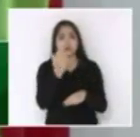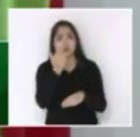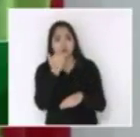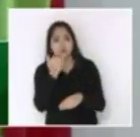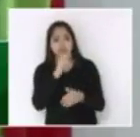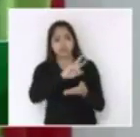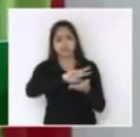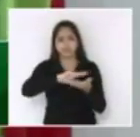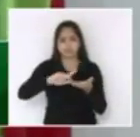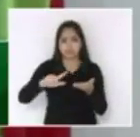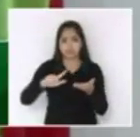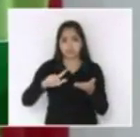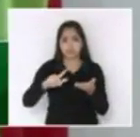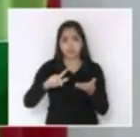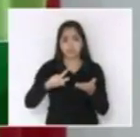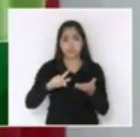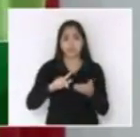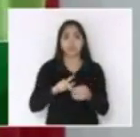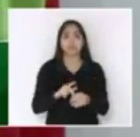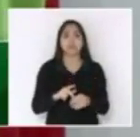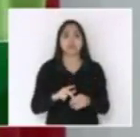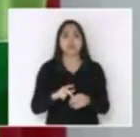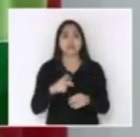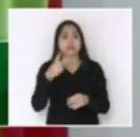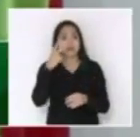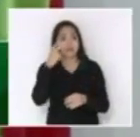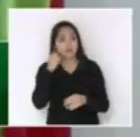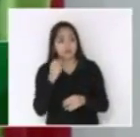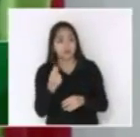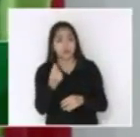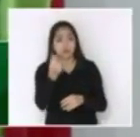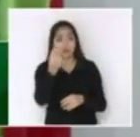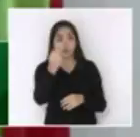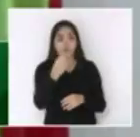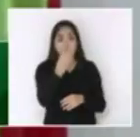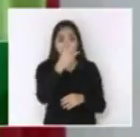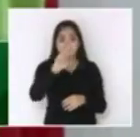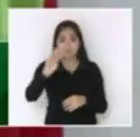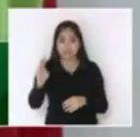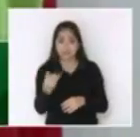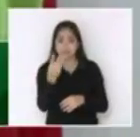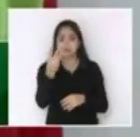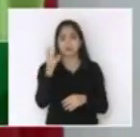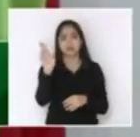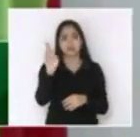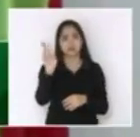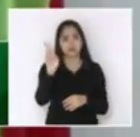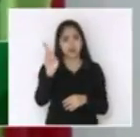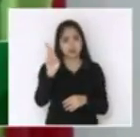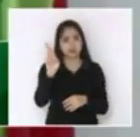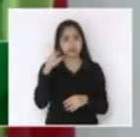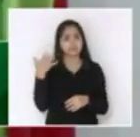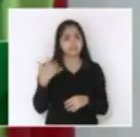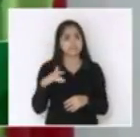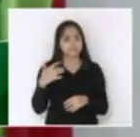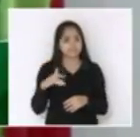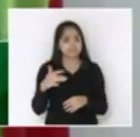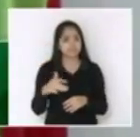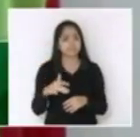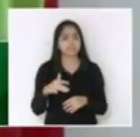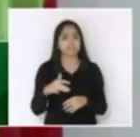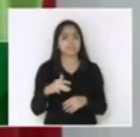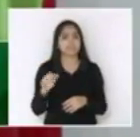teve um lucro de 3 milhões e 200 mil reais, deputado Altair Silva. 3 milhões e 200 mil reais